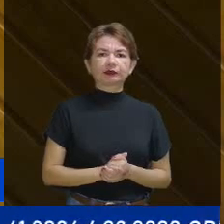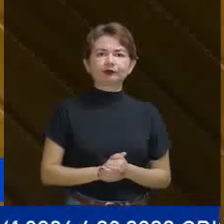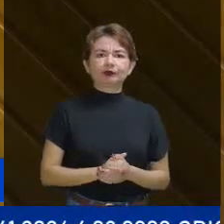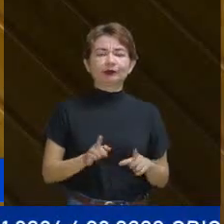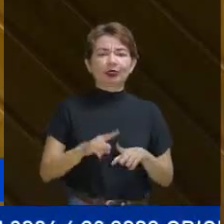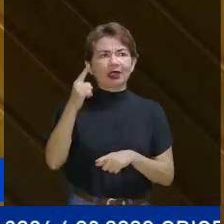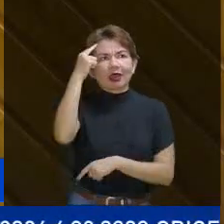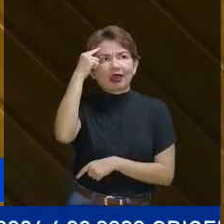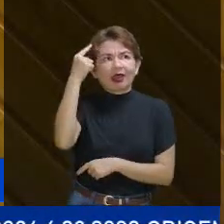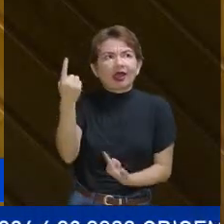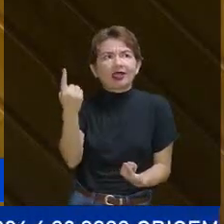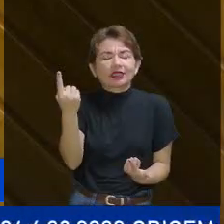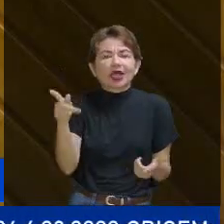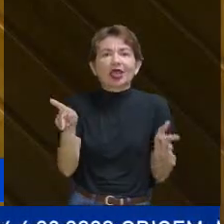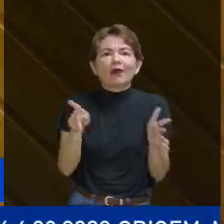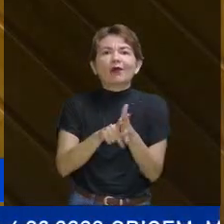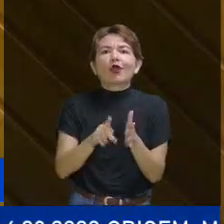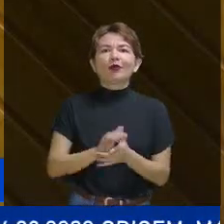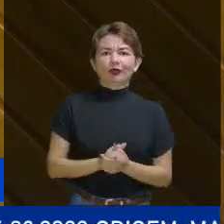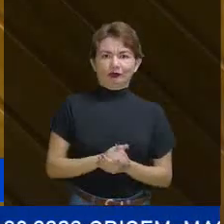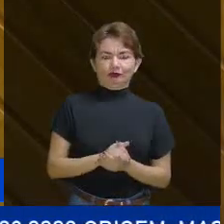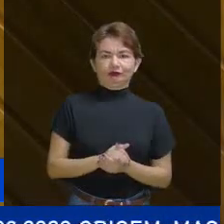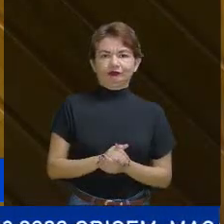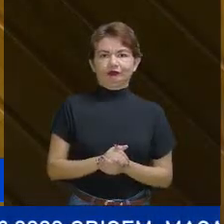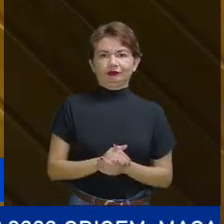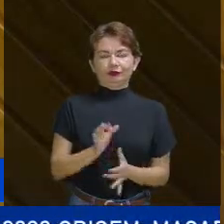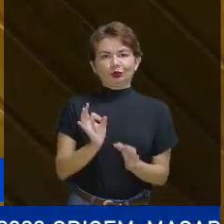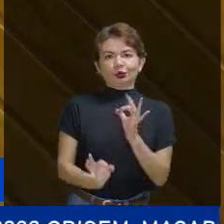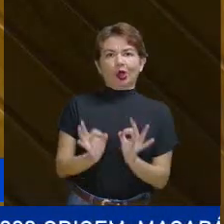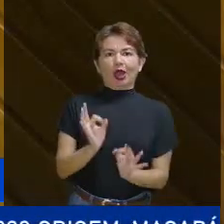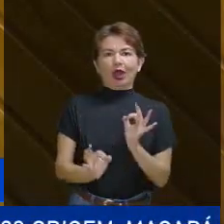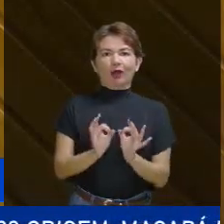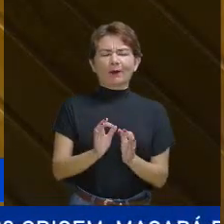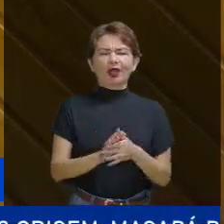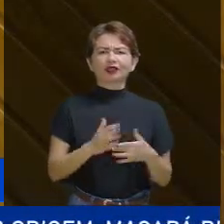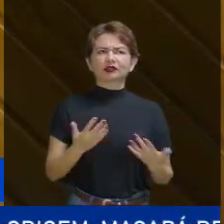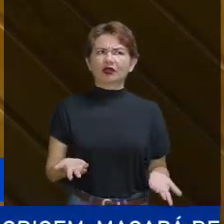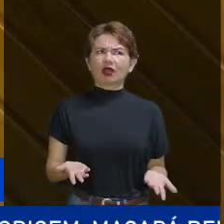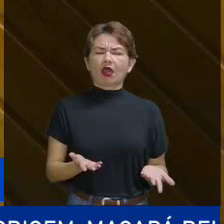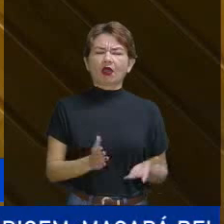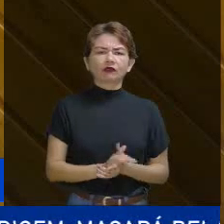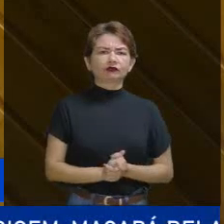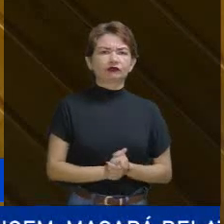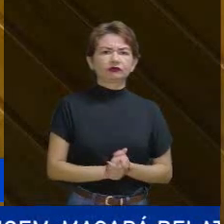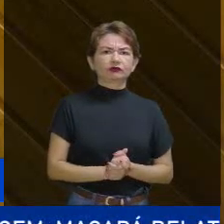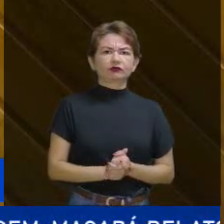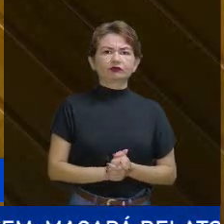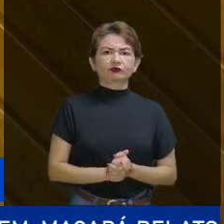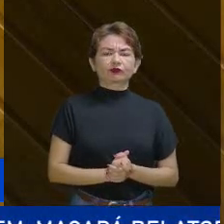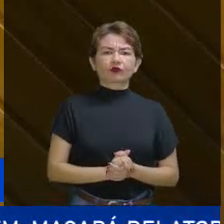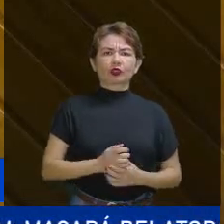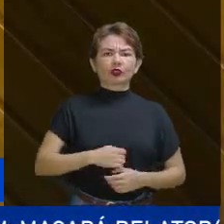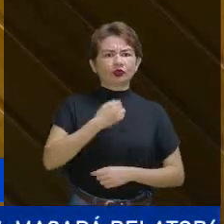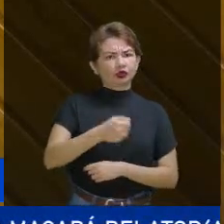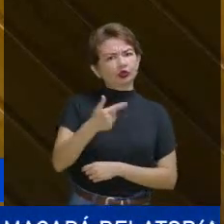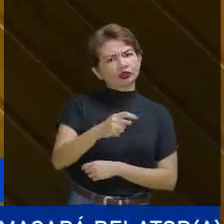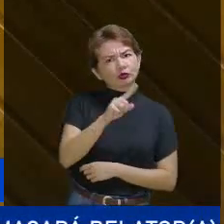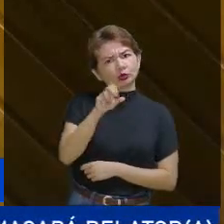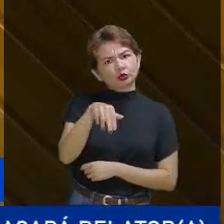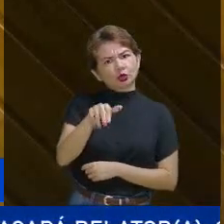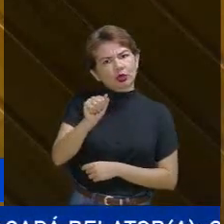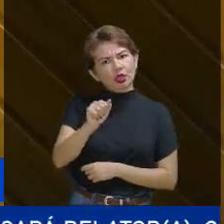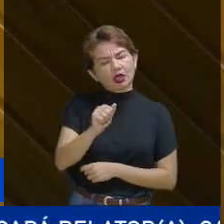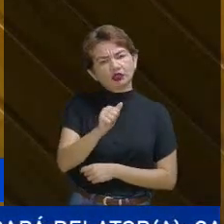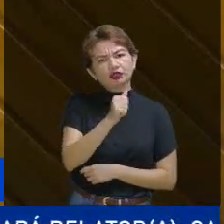morte a ideia legislativa. Porque qual é o juiz do conhecimento nesse caso, desembargador Anselmo? O juiz da segunda zona eleitoral de